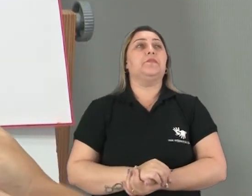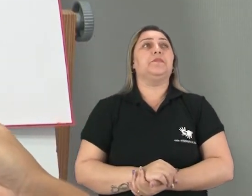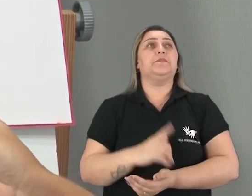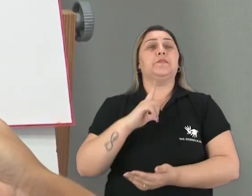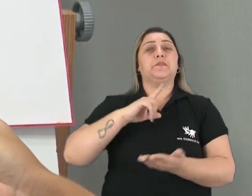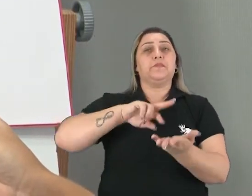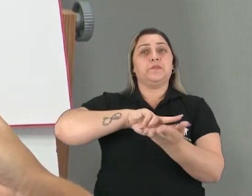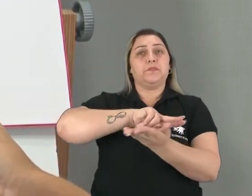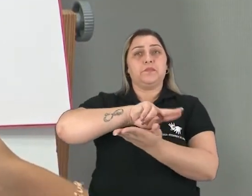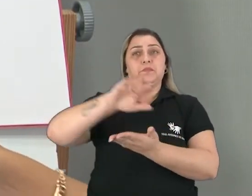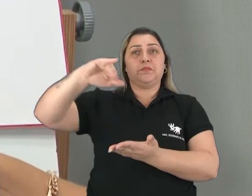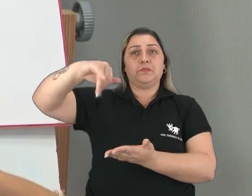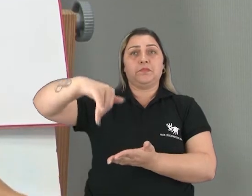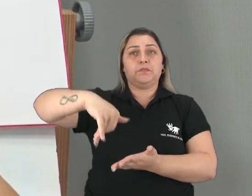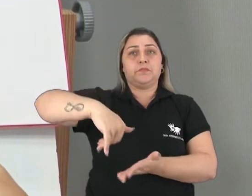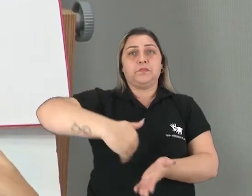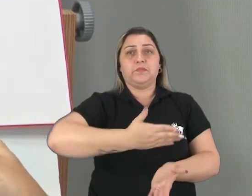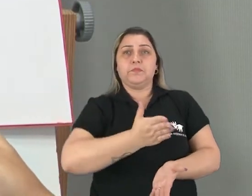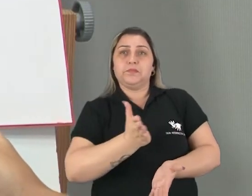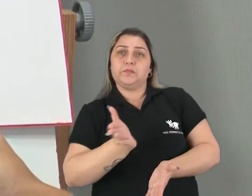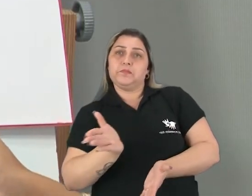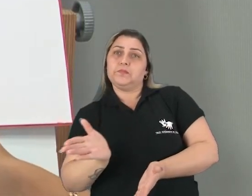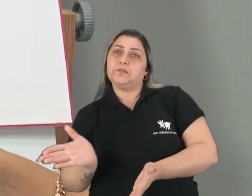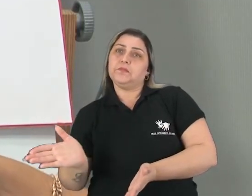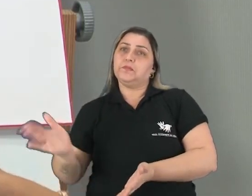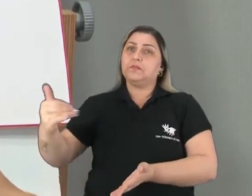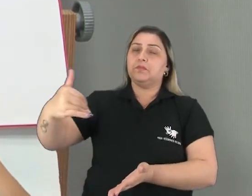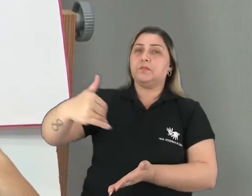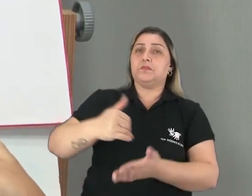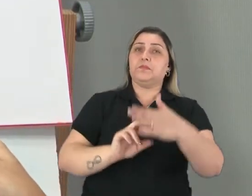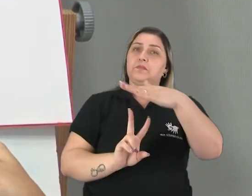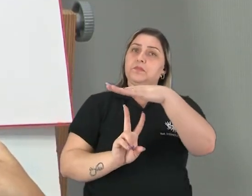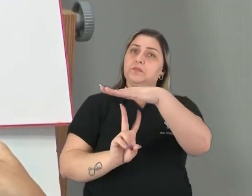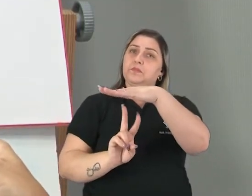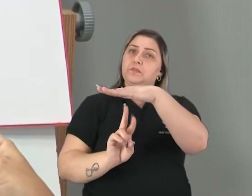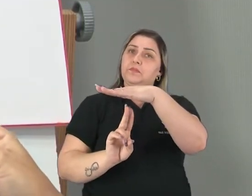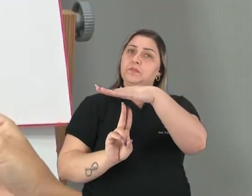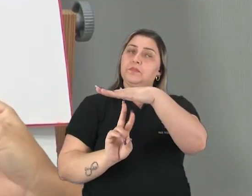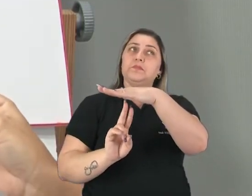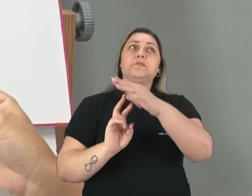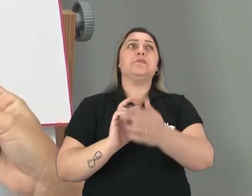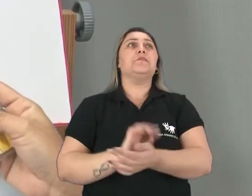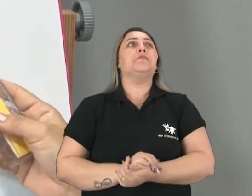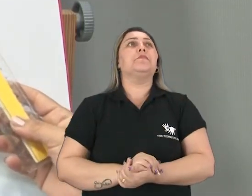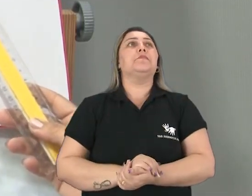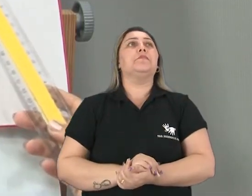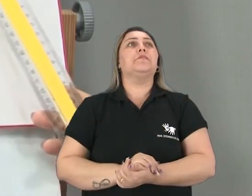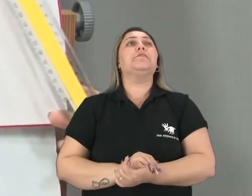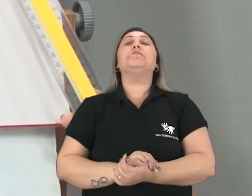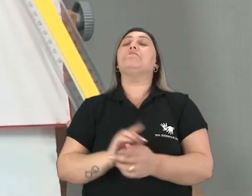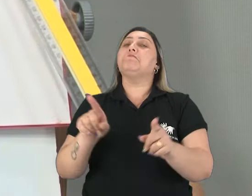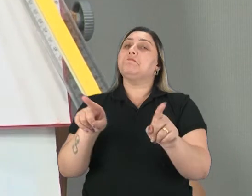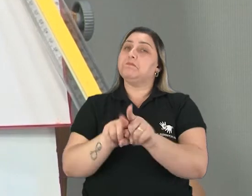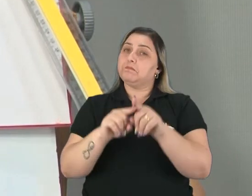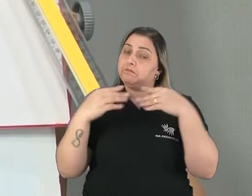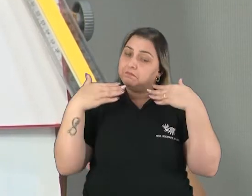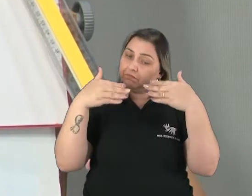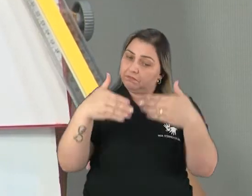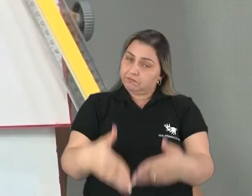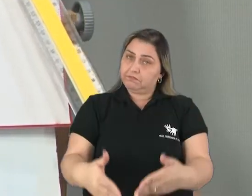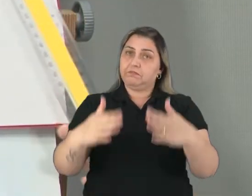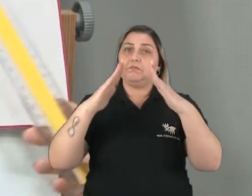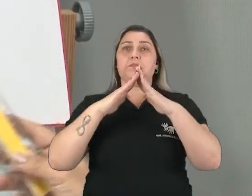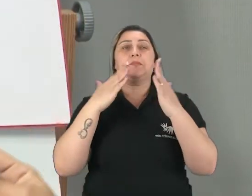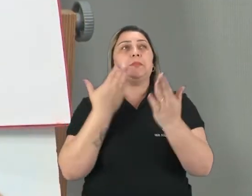Tem várias curvas, não é? Passa pela praça, por uma praça, e ele também leva